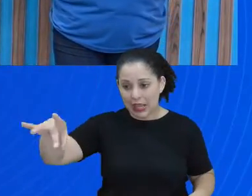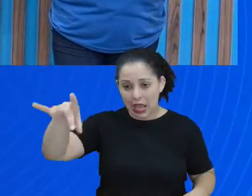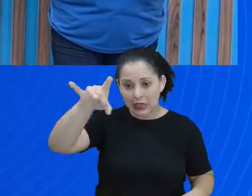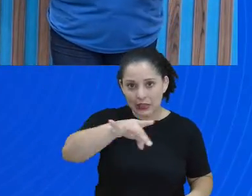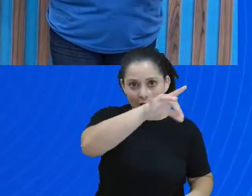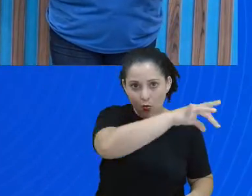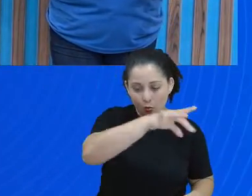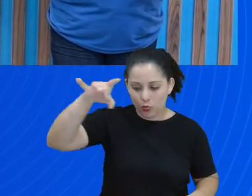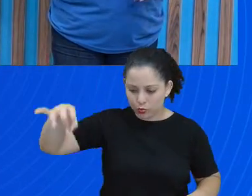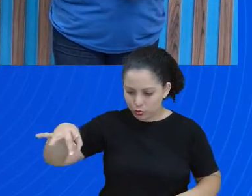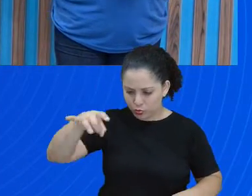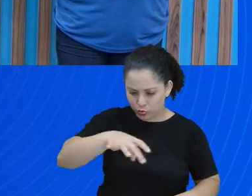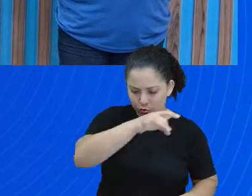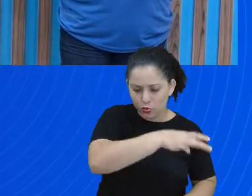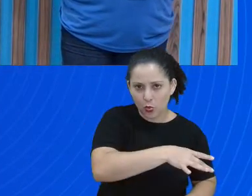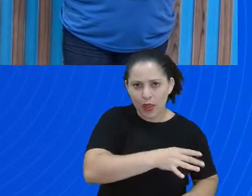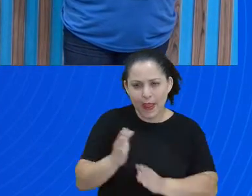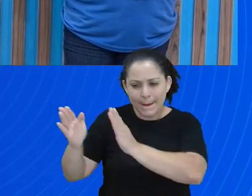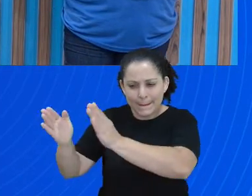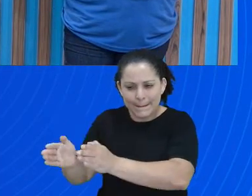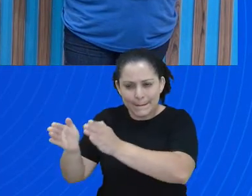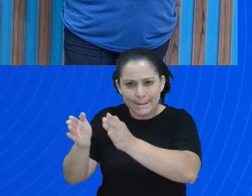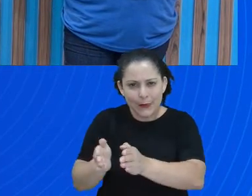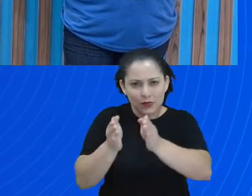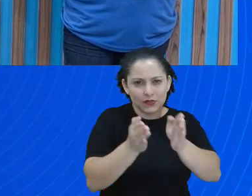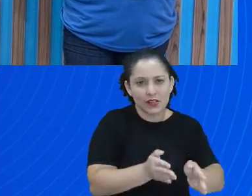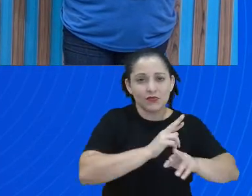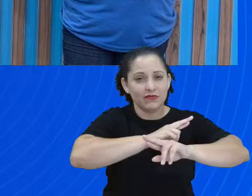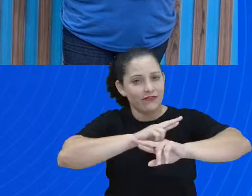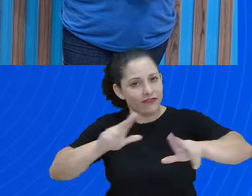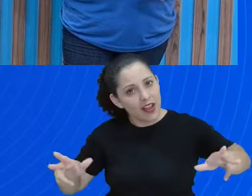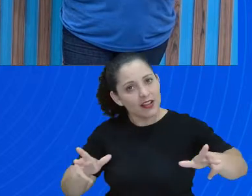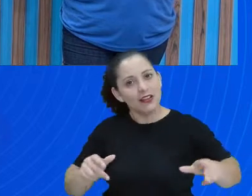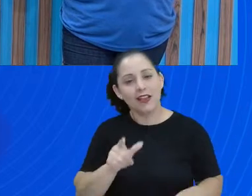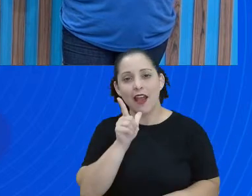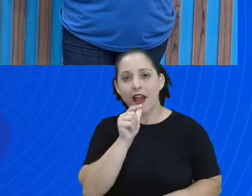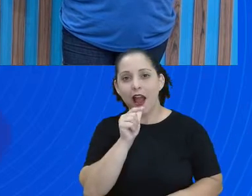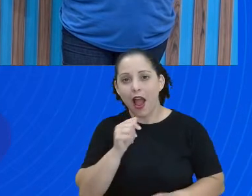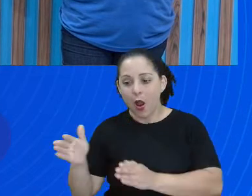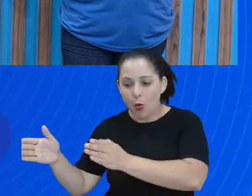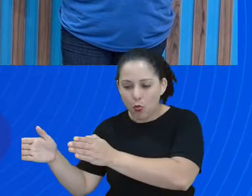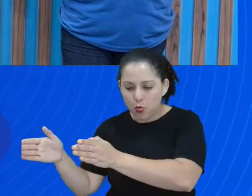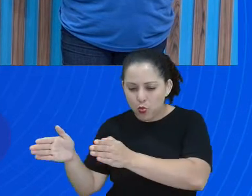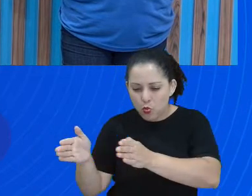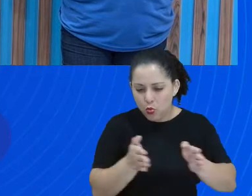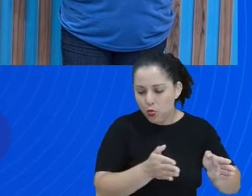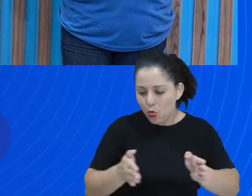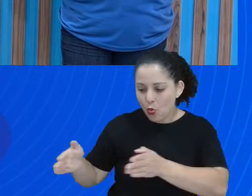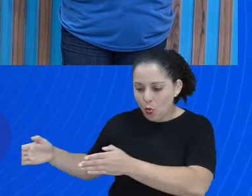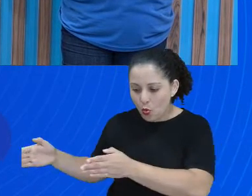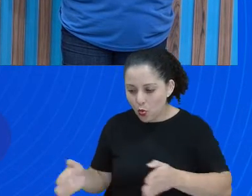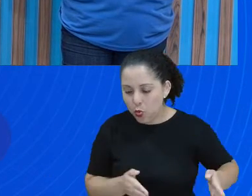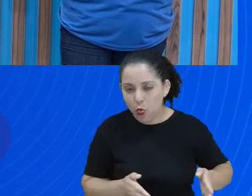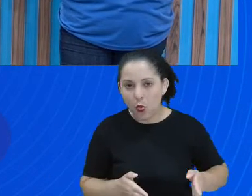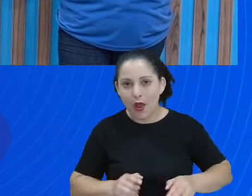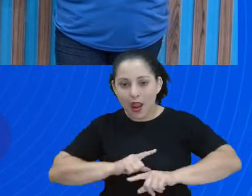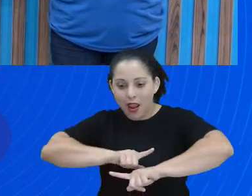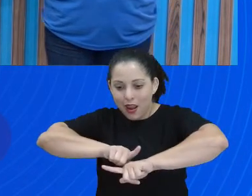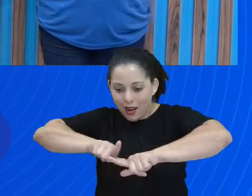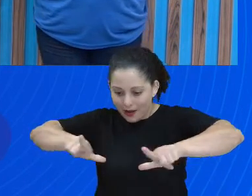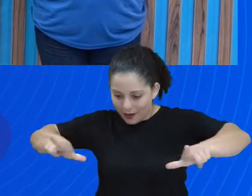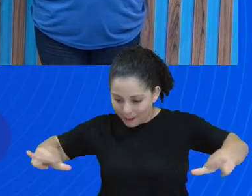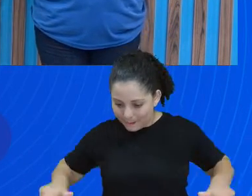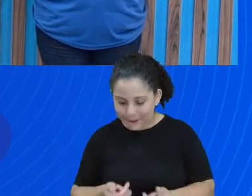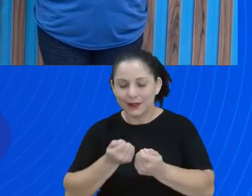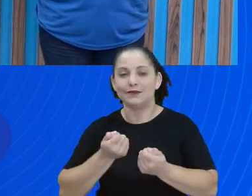etapa diferente do tratamento da água, tá certo? Então, se liga nisso aí, porque uma estação de tratamento,